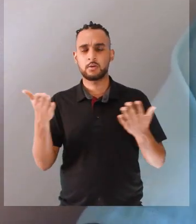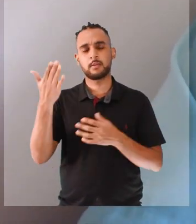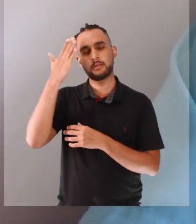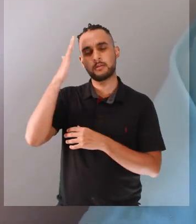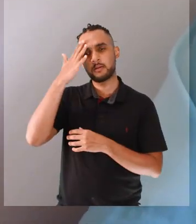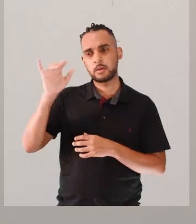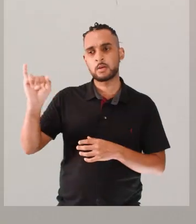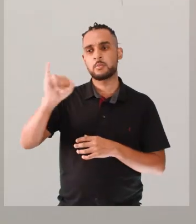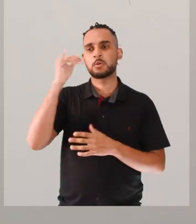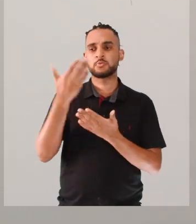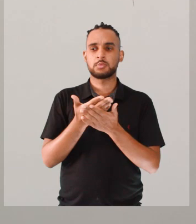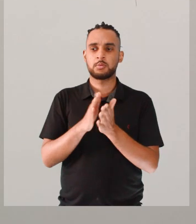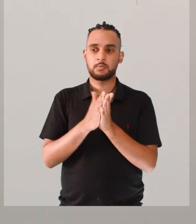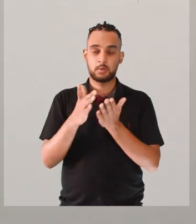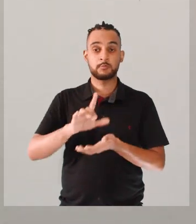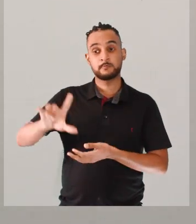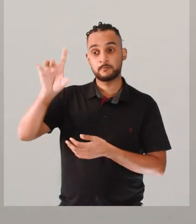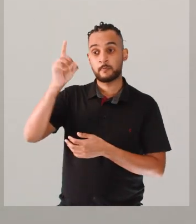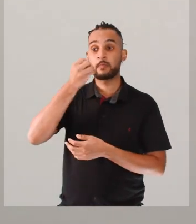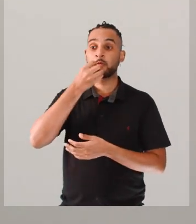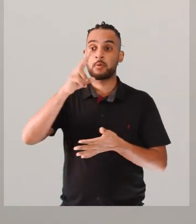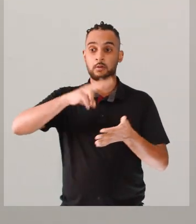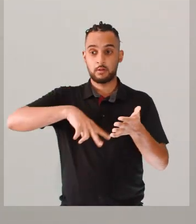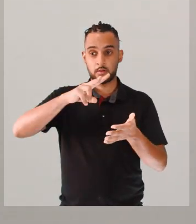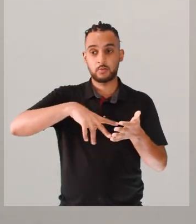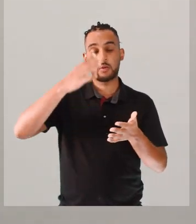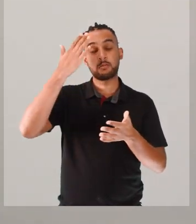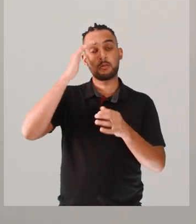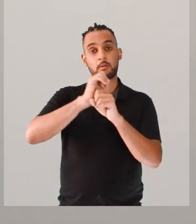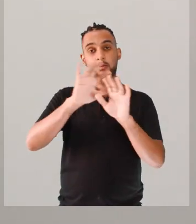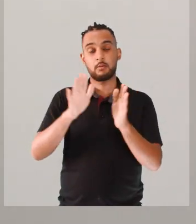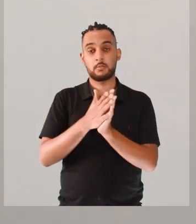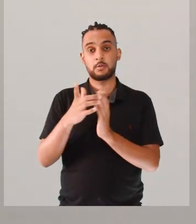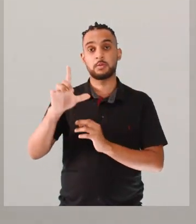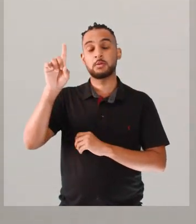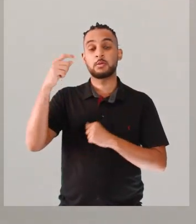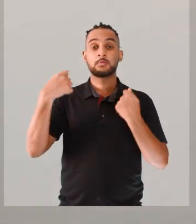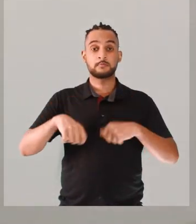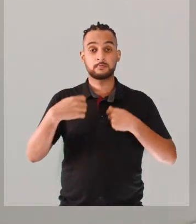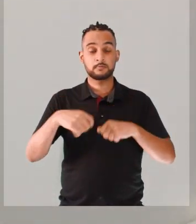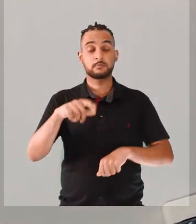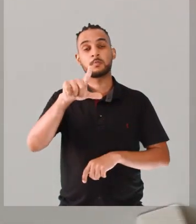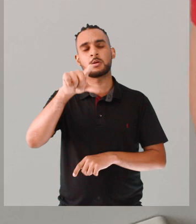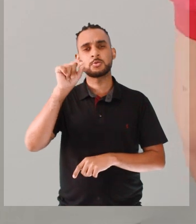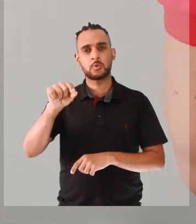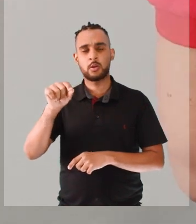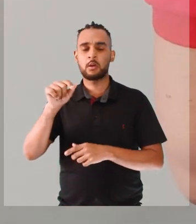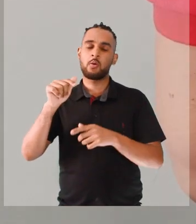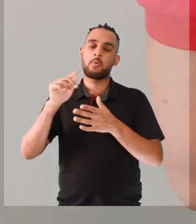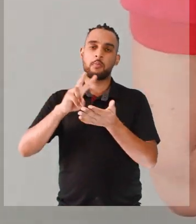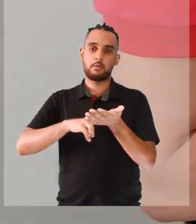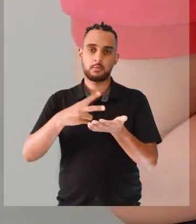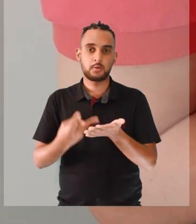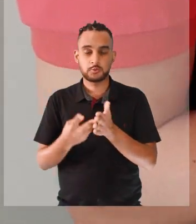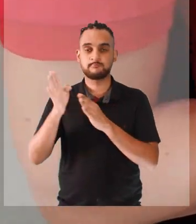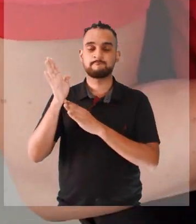com o outro. Nos nossos dias, entendemos a importância de estudar a palavra. Para uma boa leitura e interpretação da Bíblia,